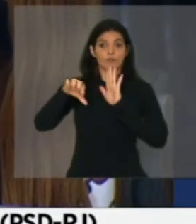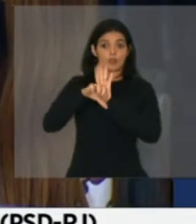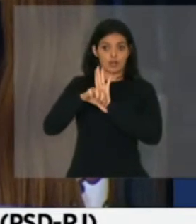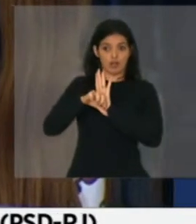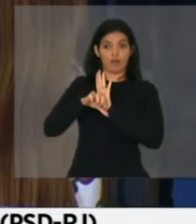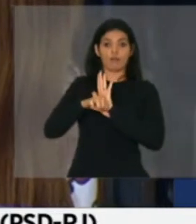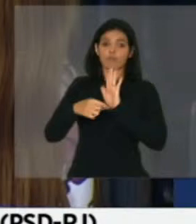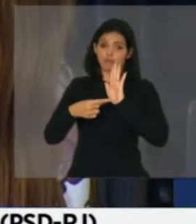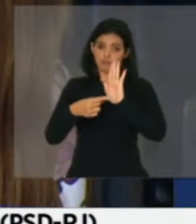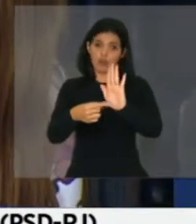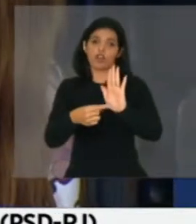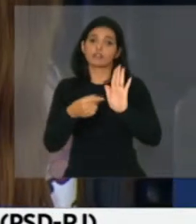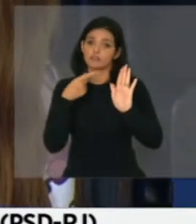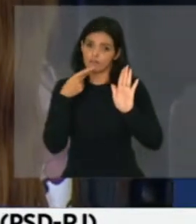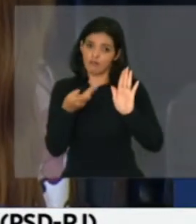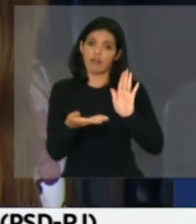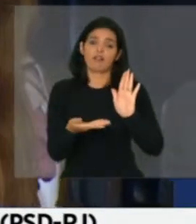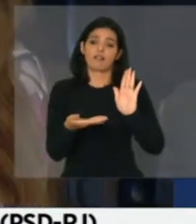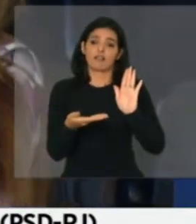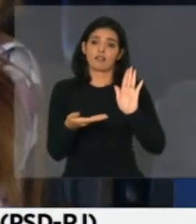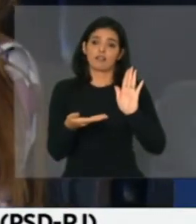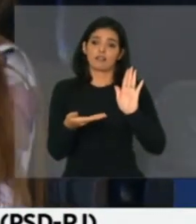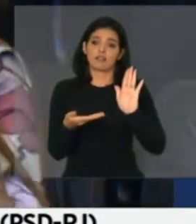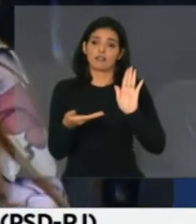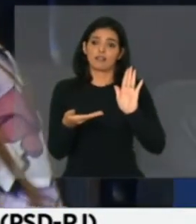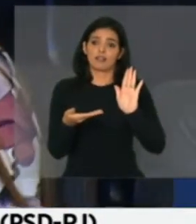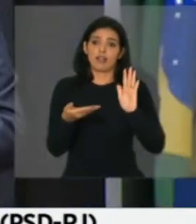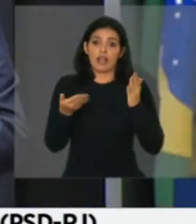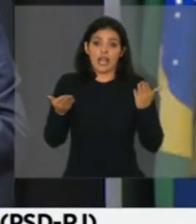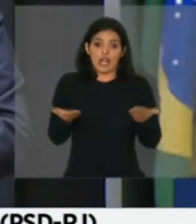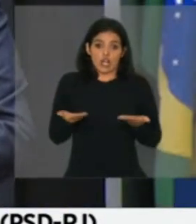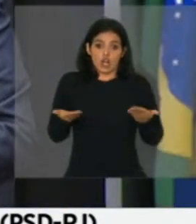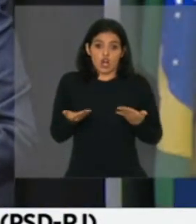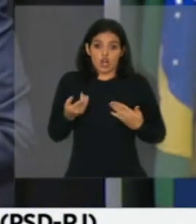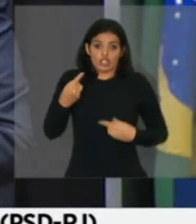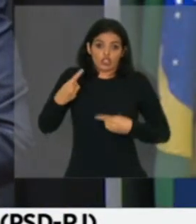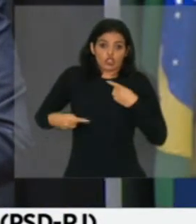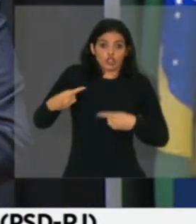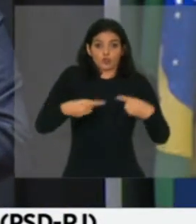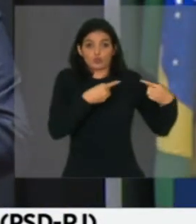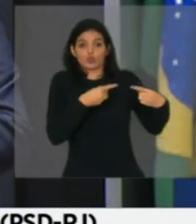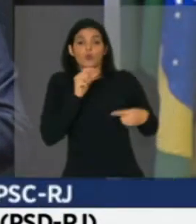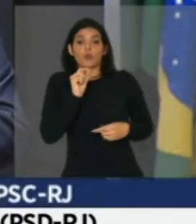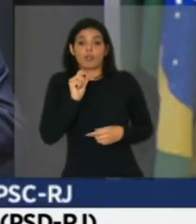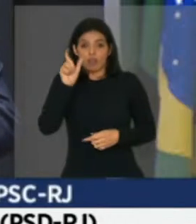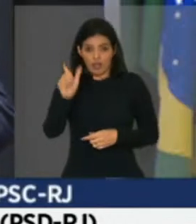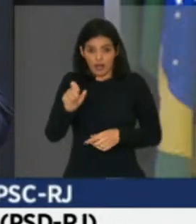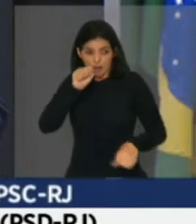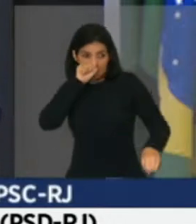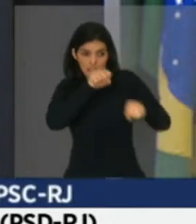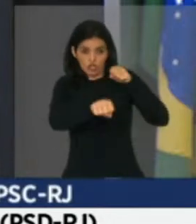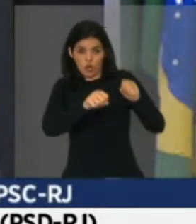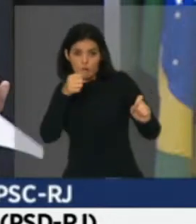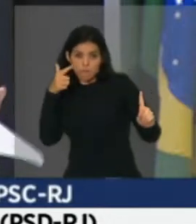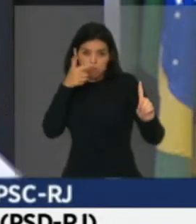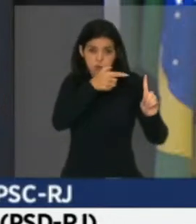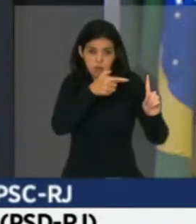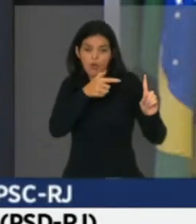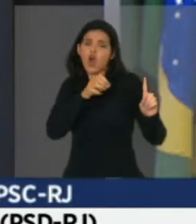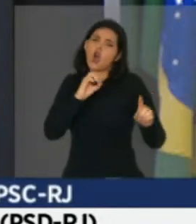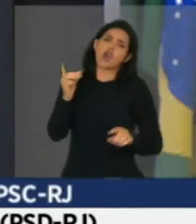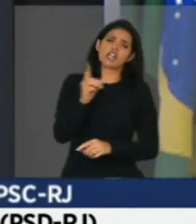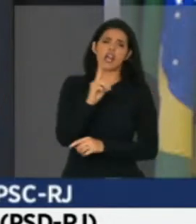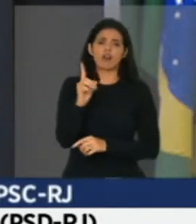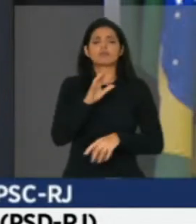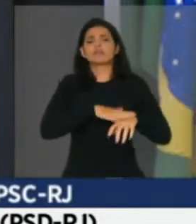Portanto, o que nós estamos discutindo aqui não é se matou ou se não matou, isso vai ficar com